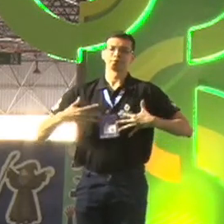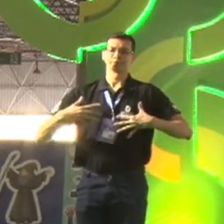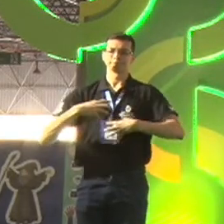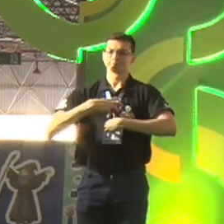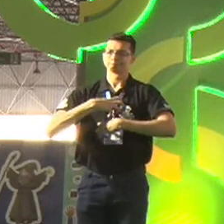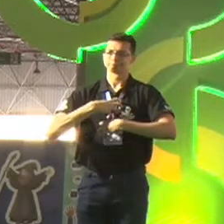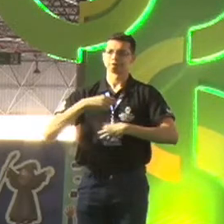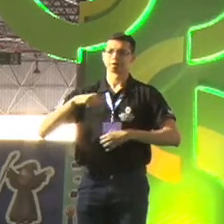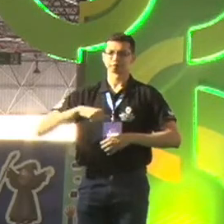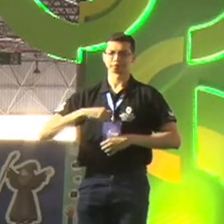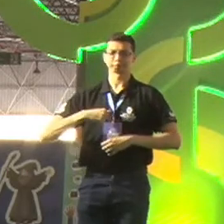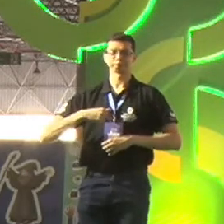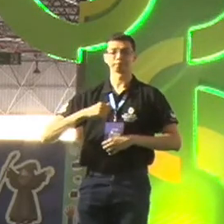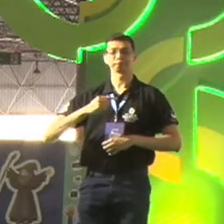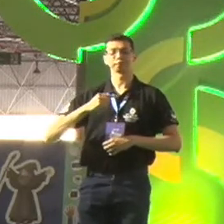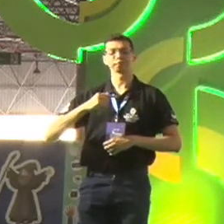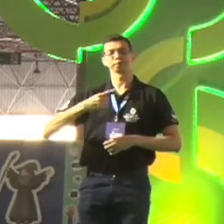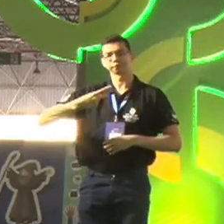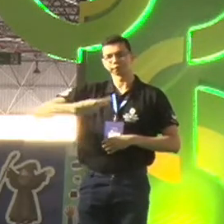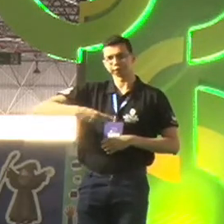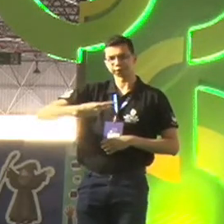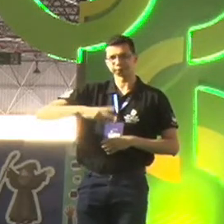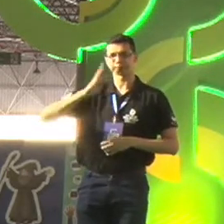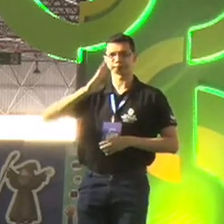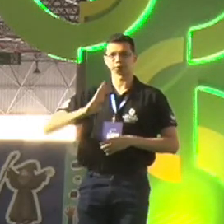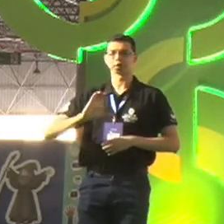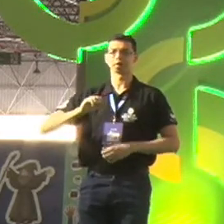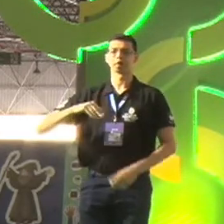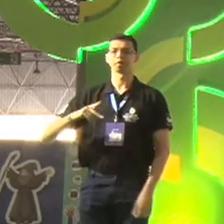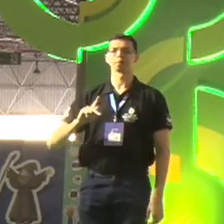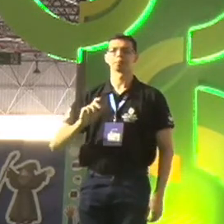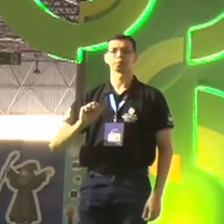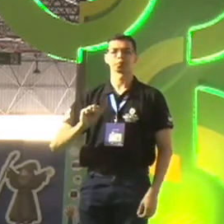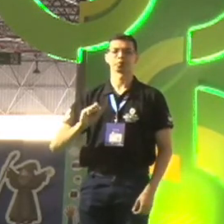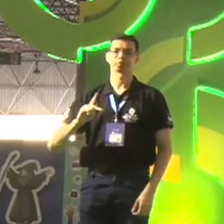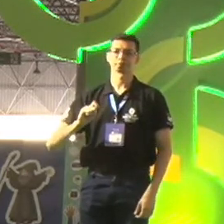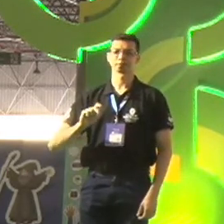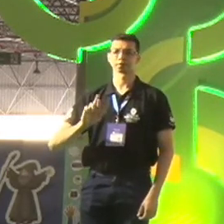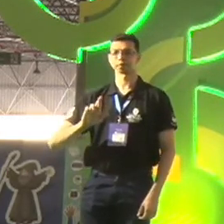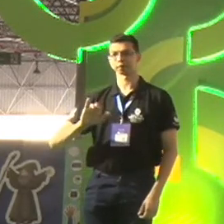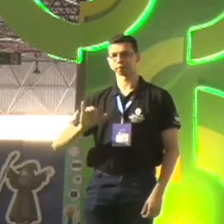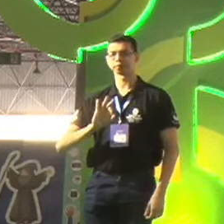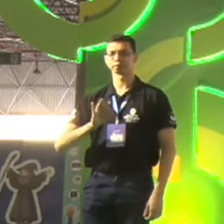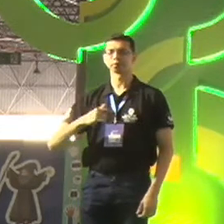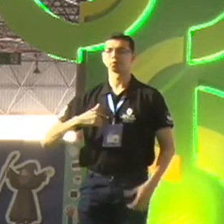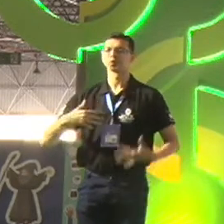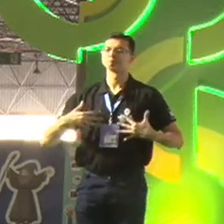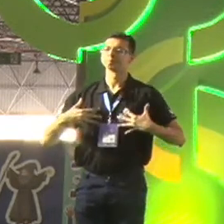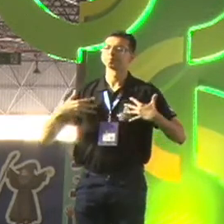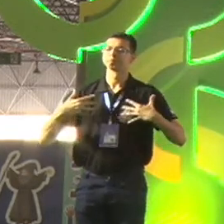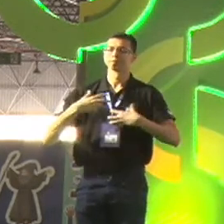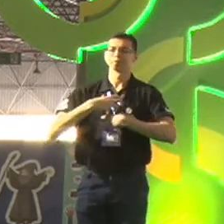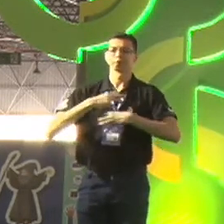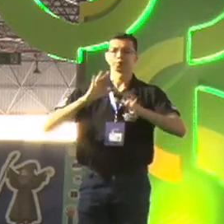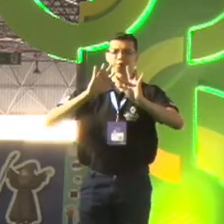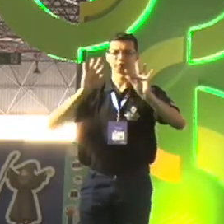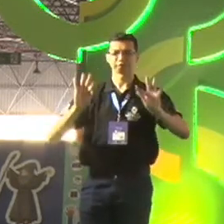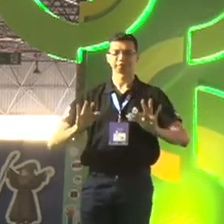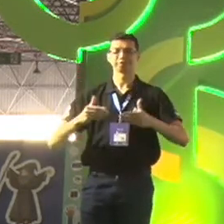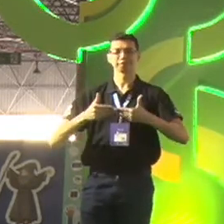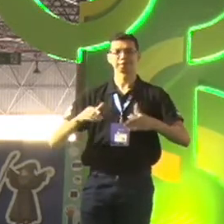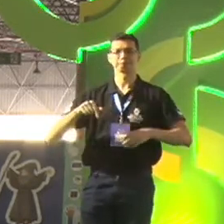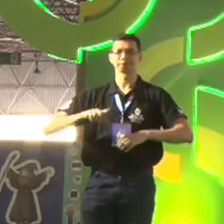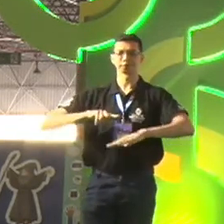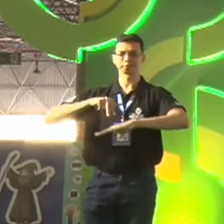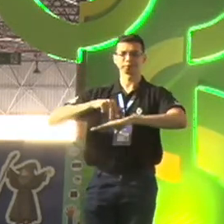aqui na Campus Party Brasil é um privilégio tá abrindo esse esse palco aqui com vocês com esse pessoal